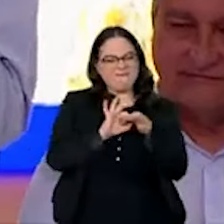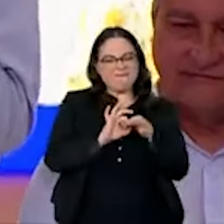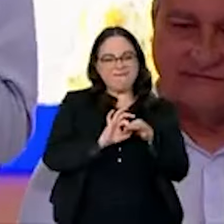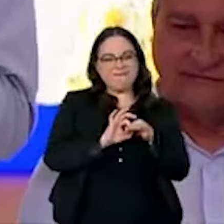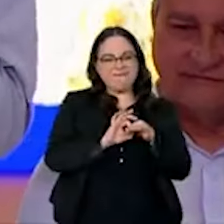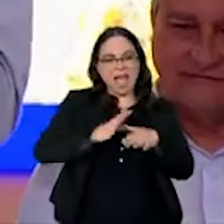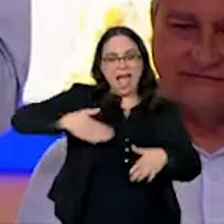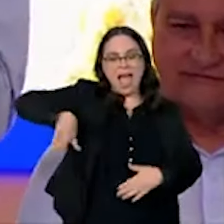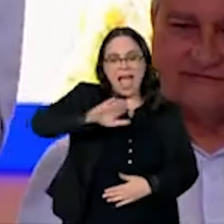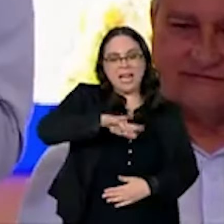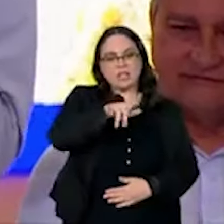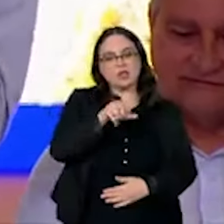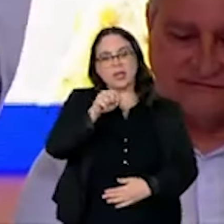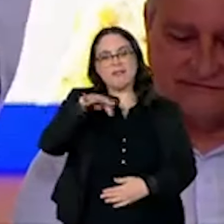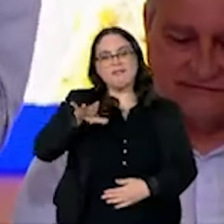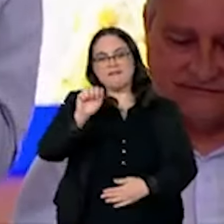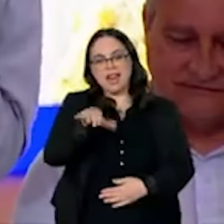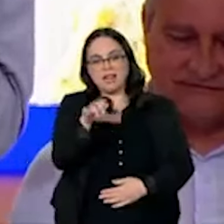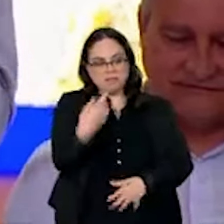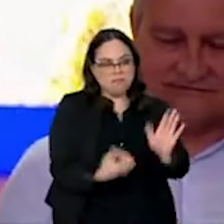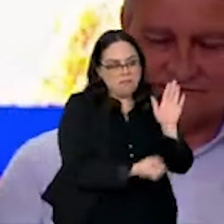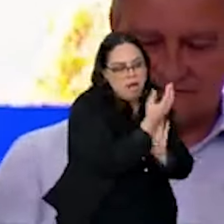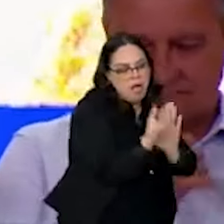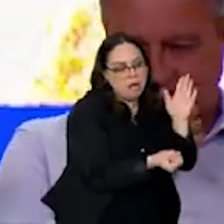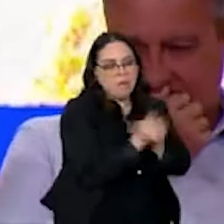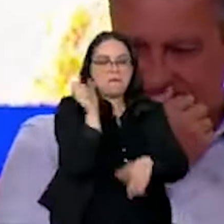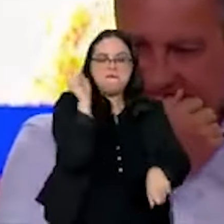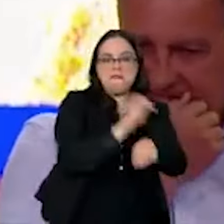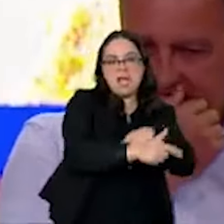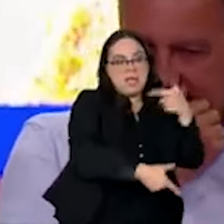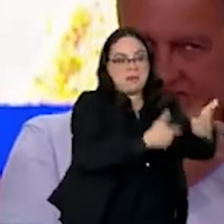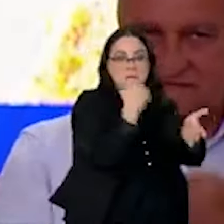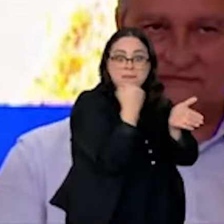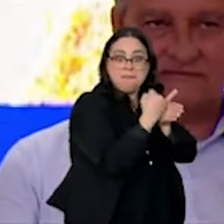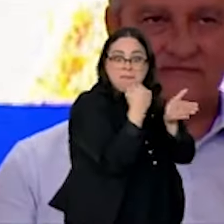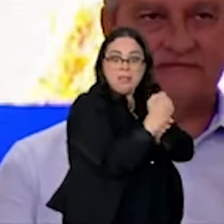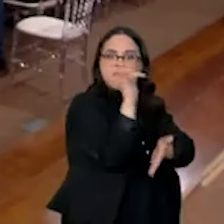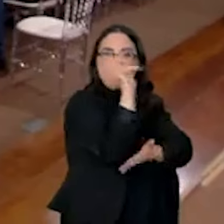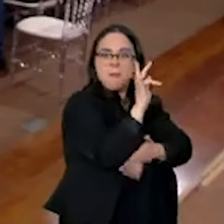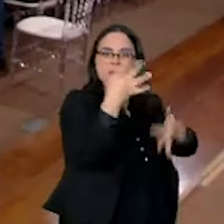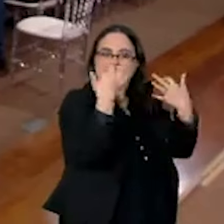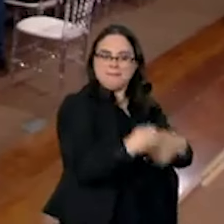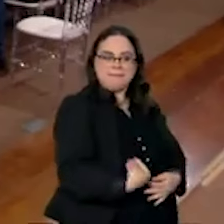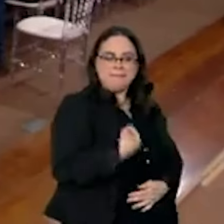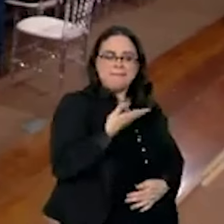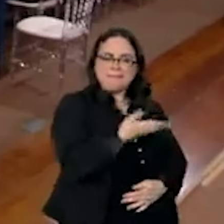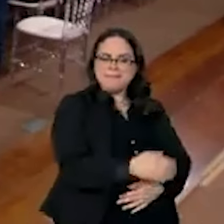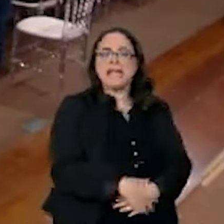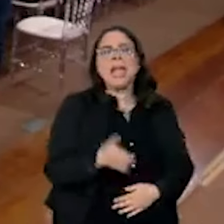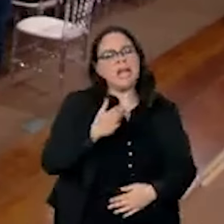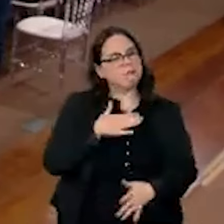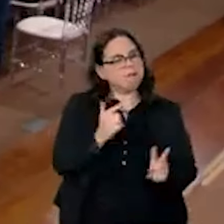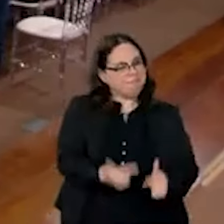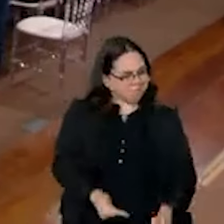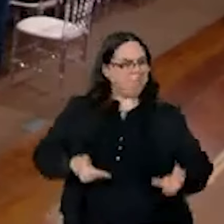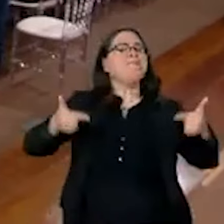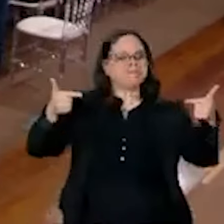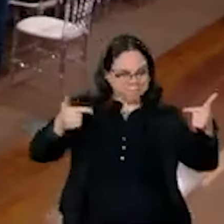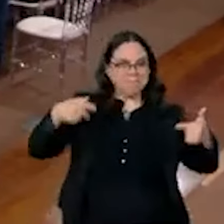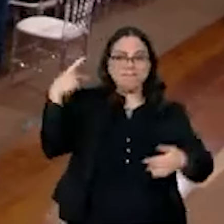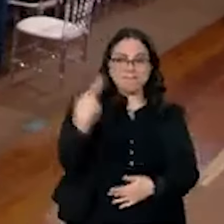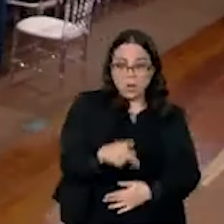a Zona Franca já criou milhares de empregos com carteira assinada aqui. Eu tenho tanta sorte que